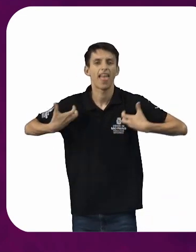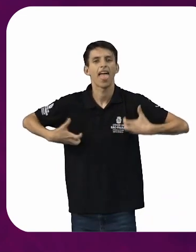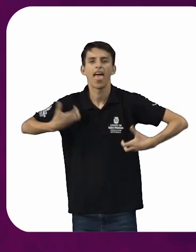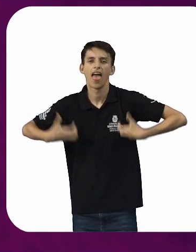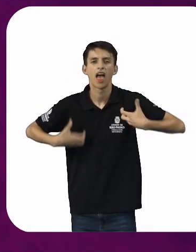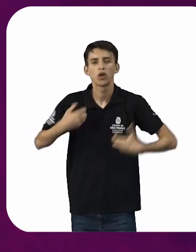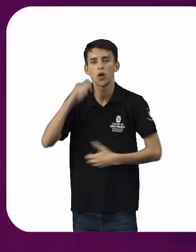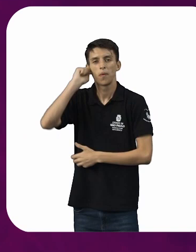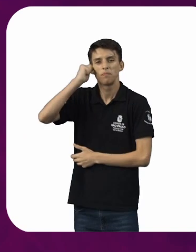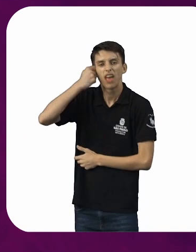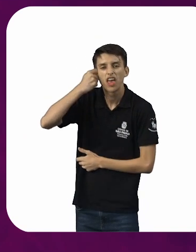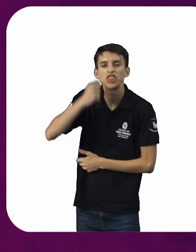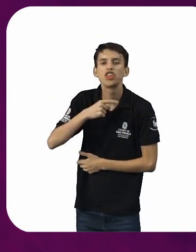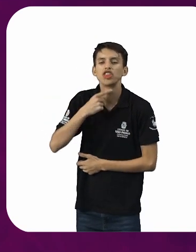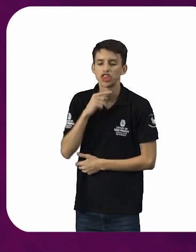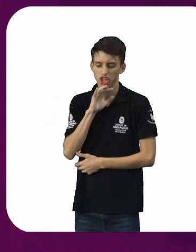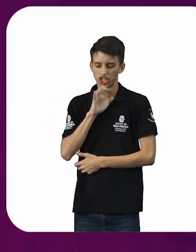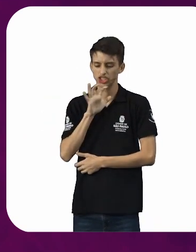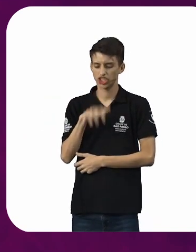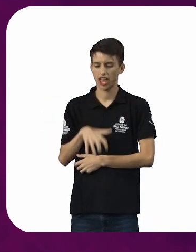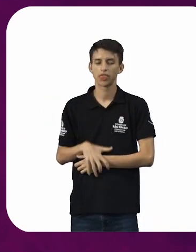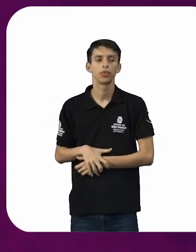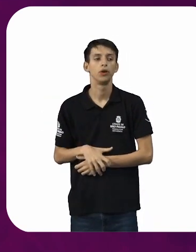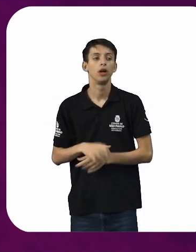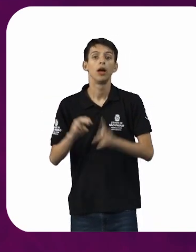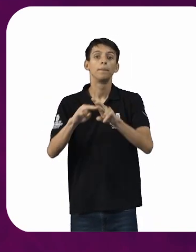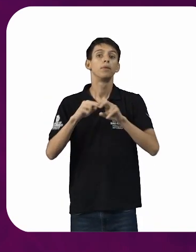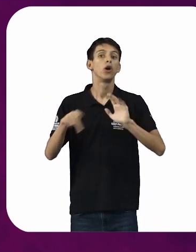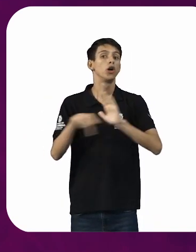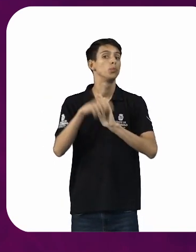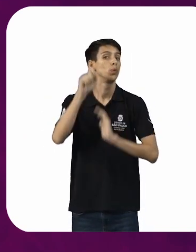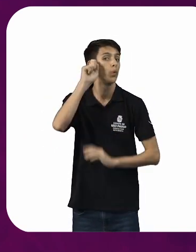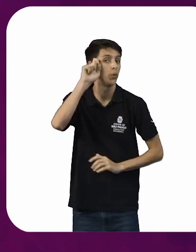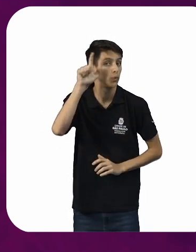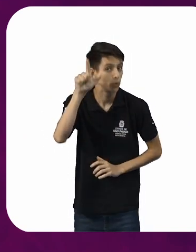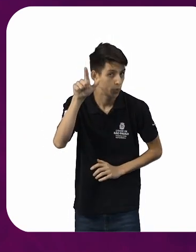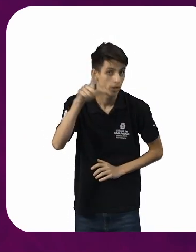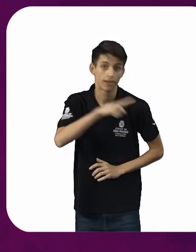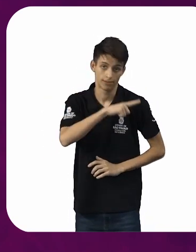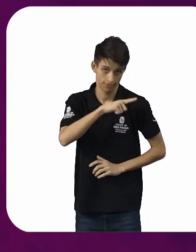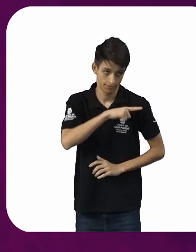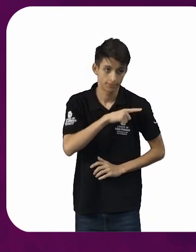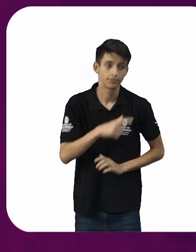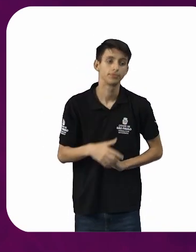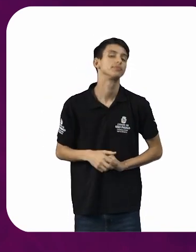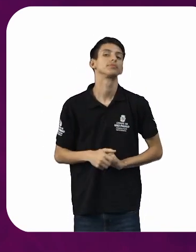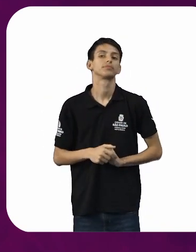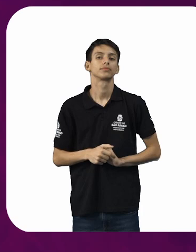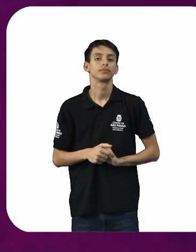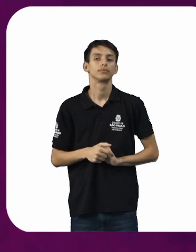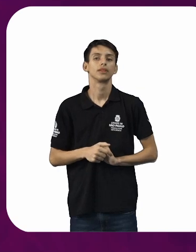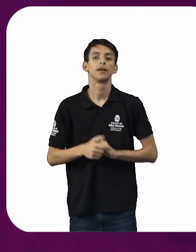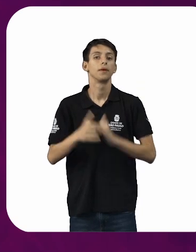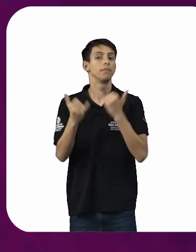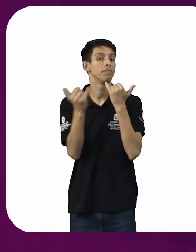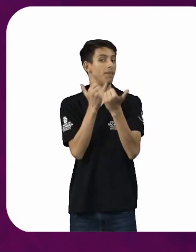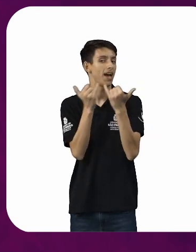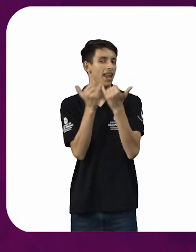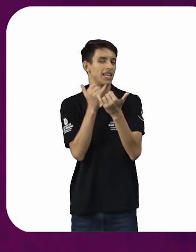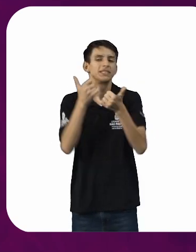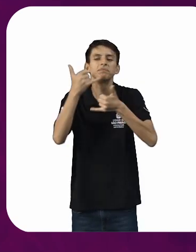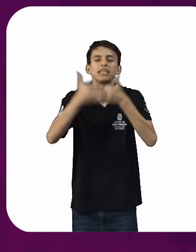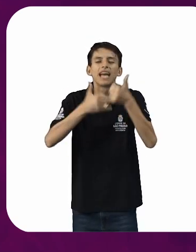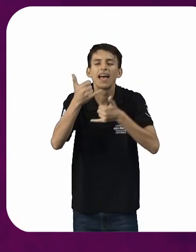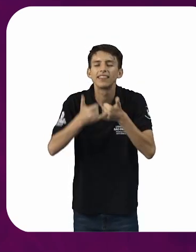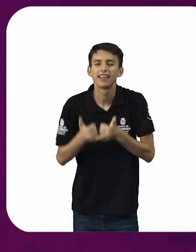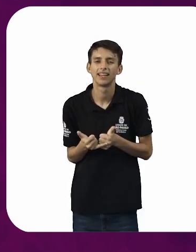nojento. Muitas vezes, ela é introduzida até através da cultura. E na cultura que entra o racismo recreativo. Aquele que parece uma brincadeira.